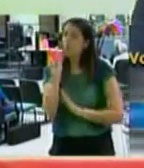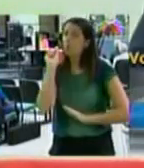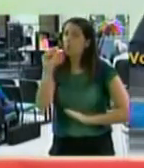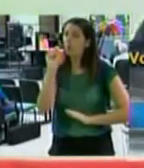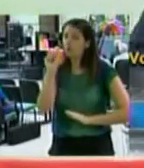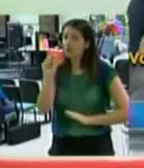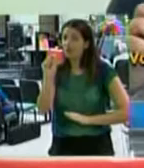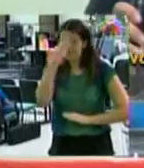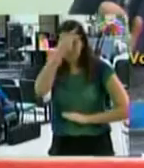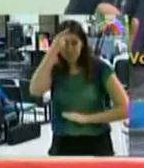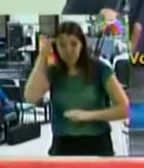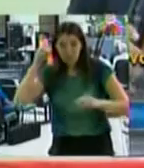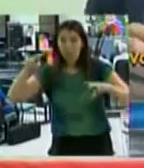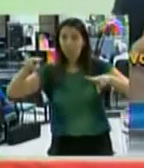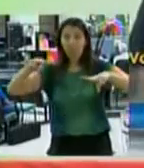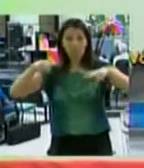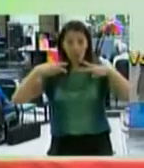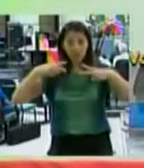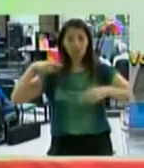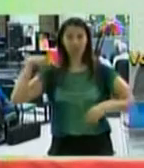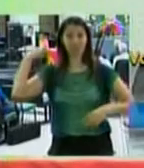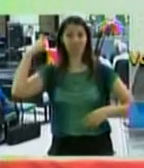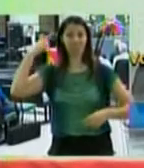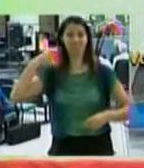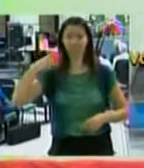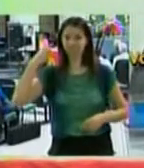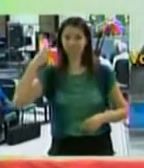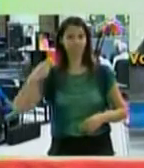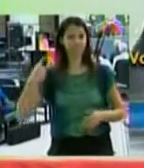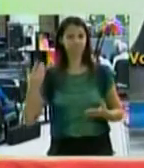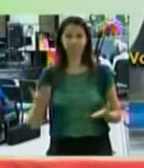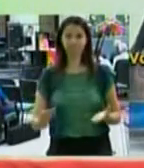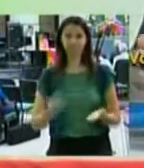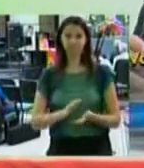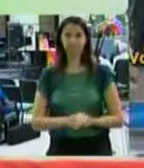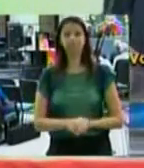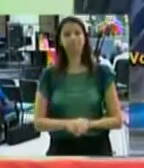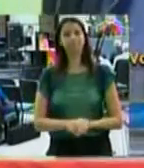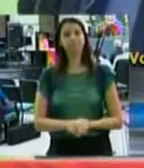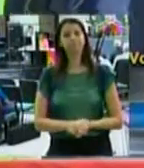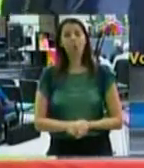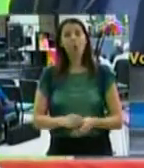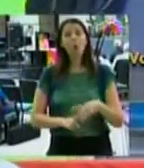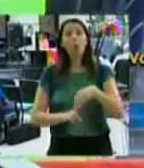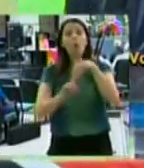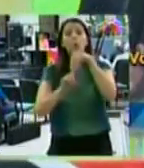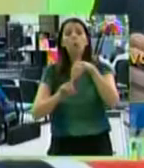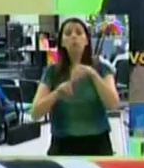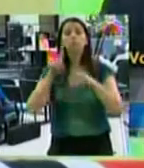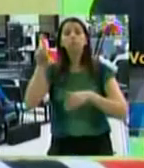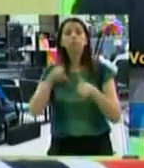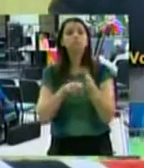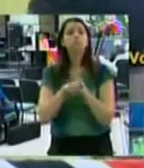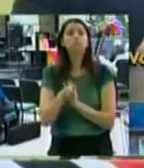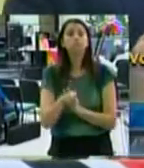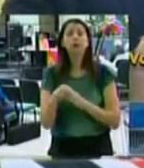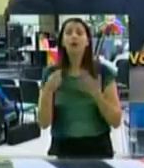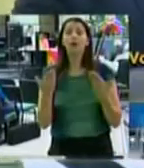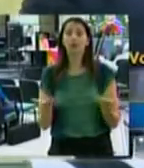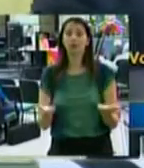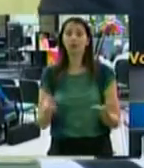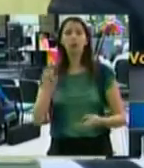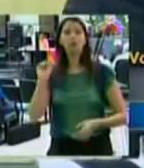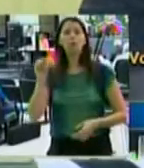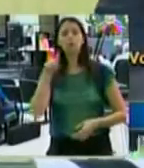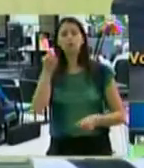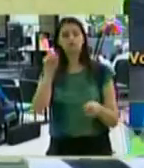que aos olhos do mundo é loucura. O único questionamento de Deus é: o que